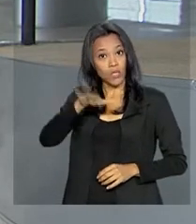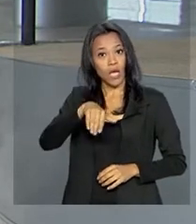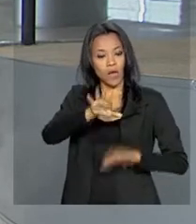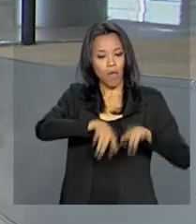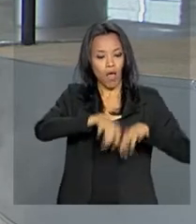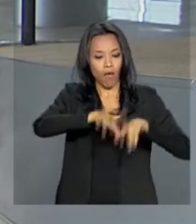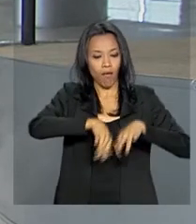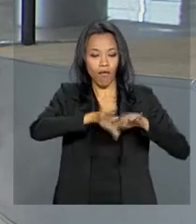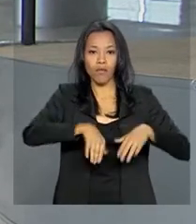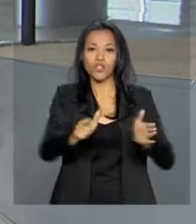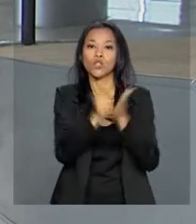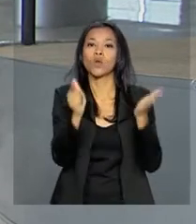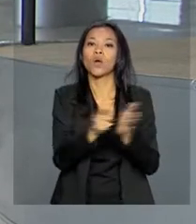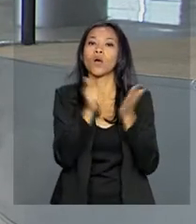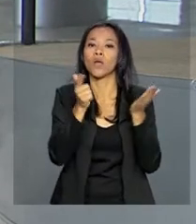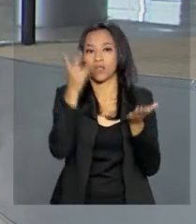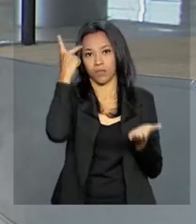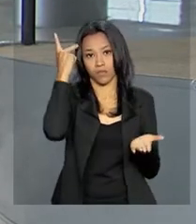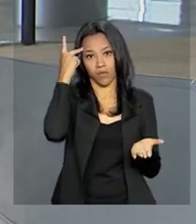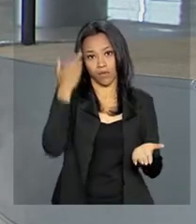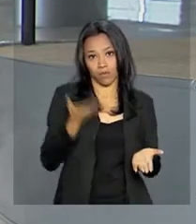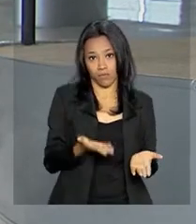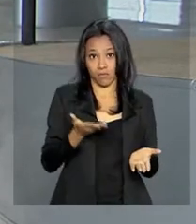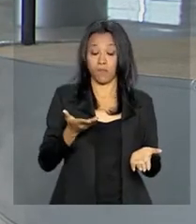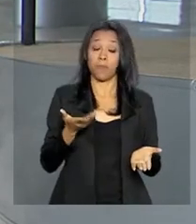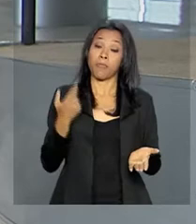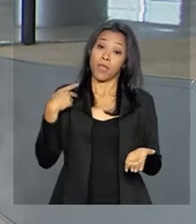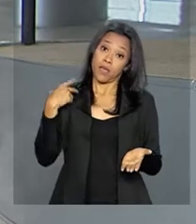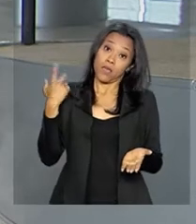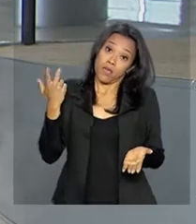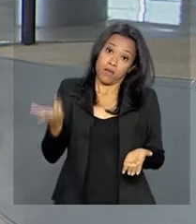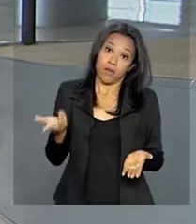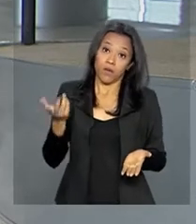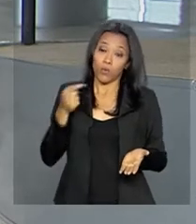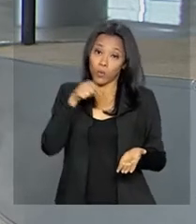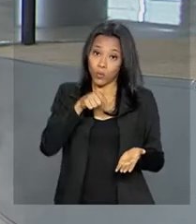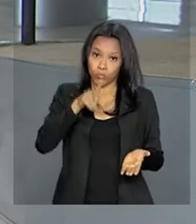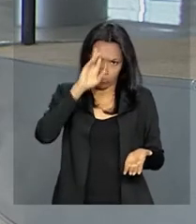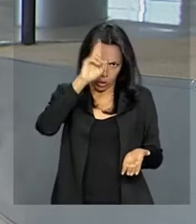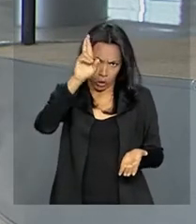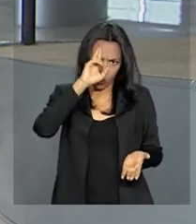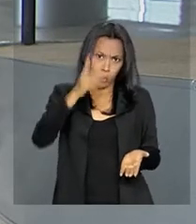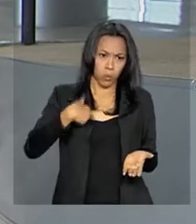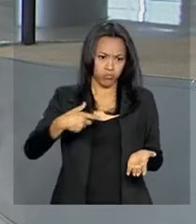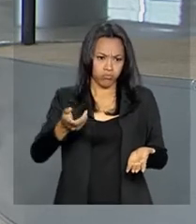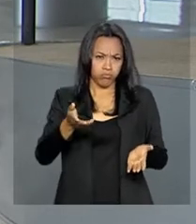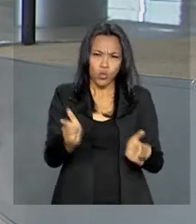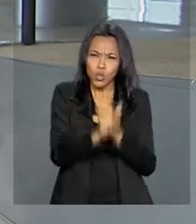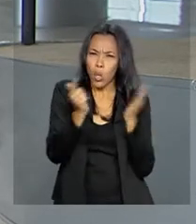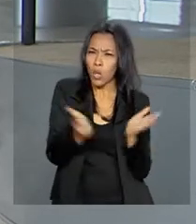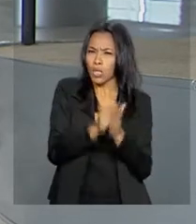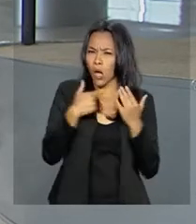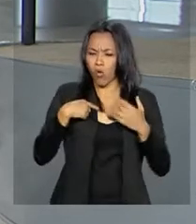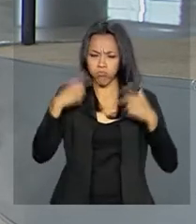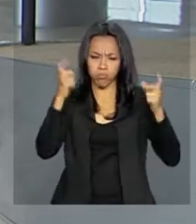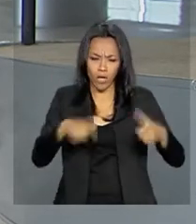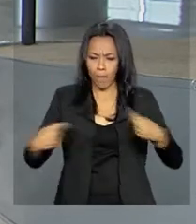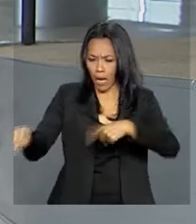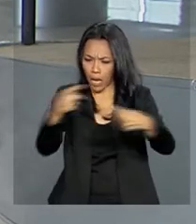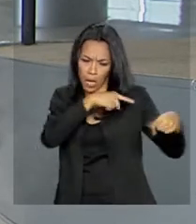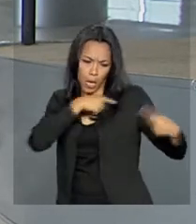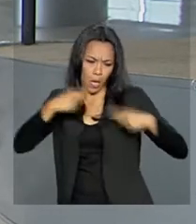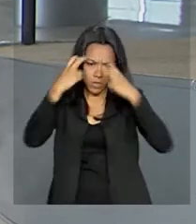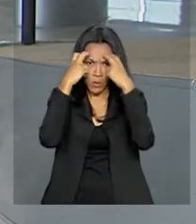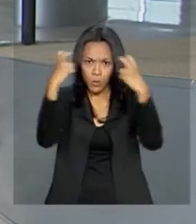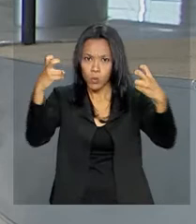de São Paulo. Segundo o presidente, sob a sua direção, o jornal tornou-se palco de grandes debates intelectuais